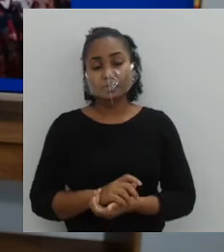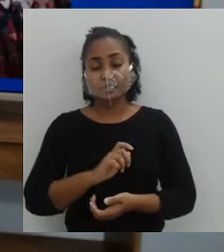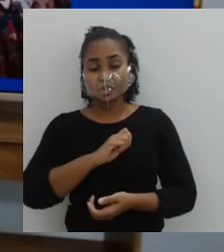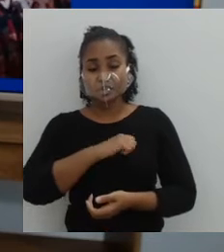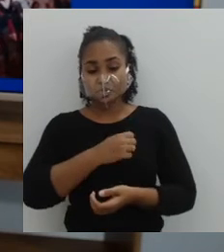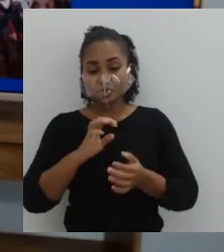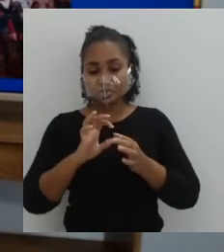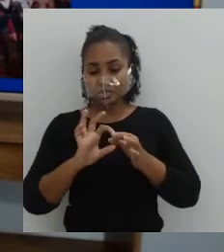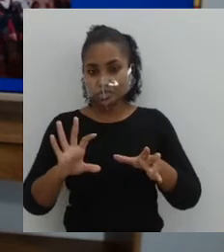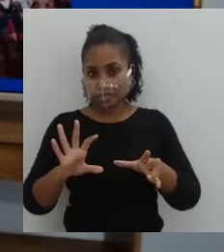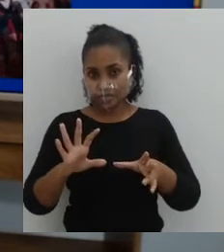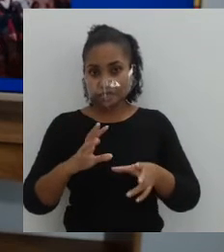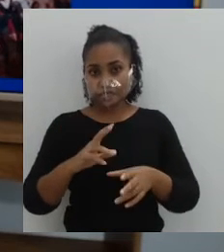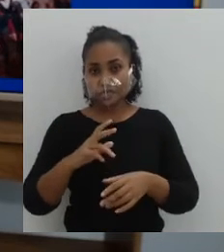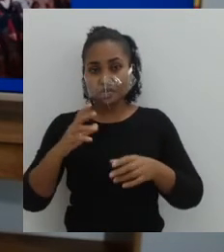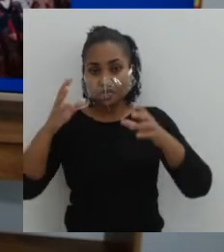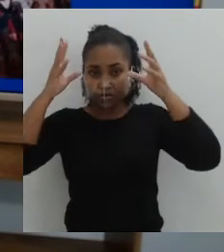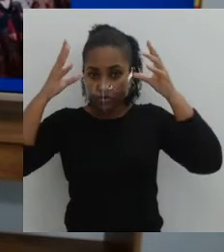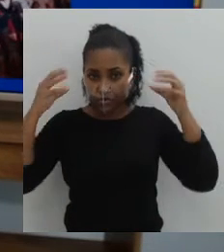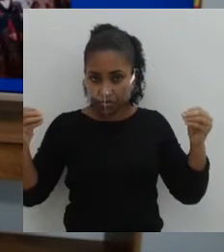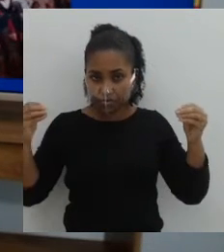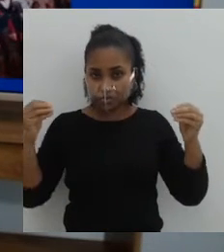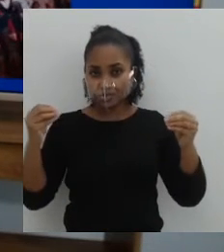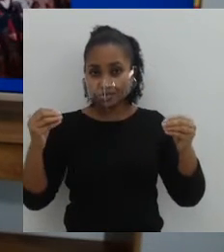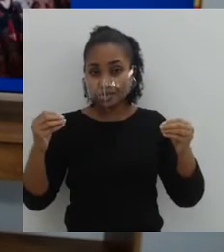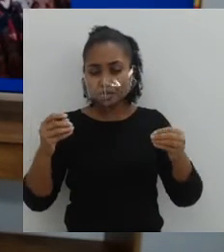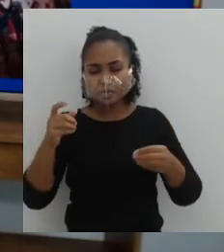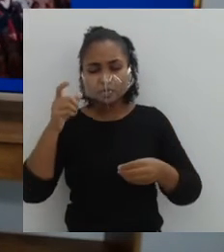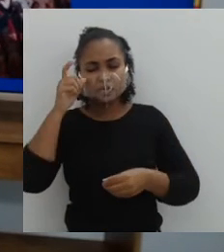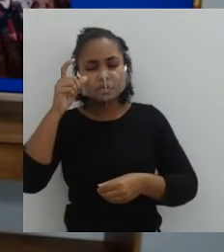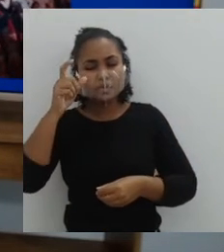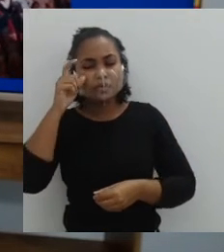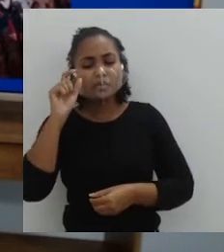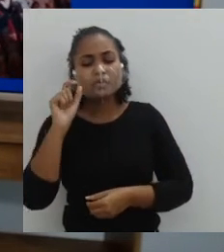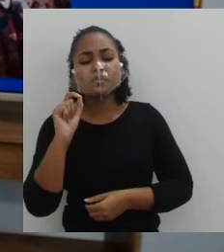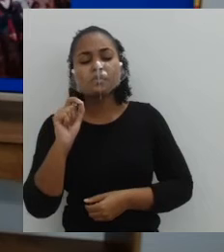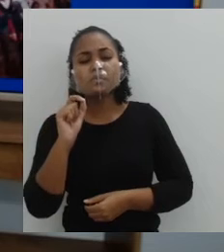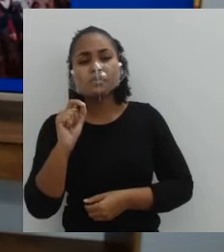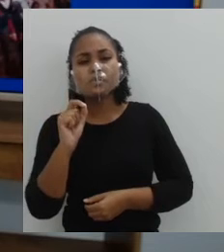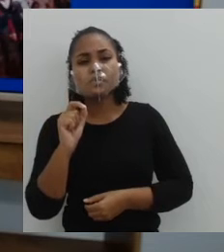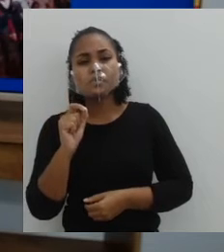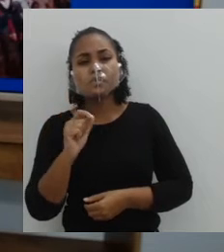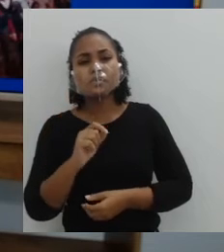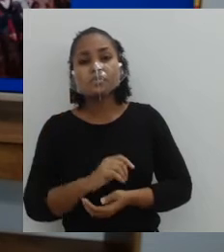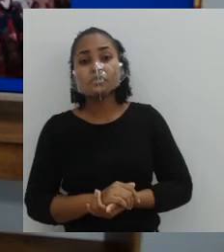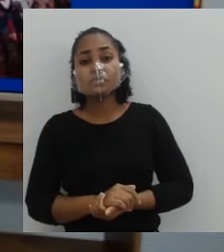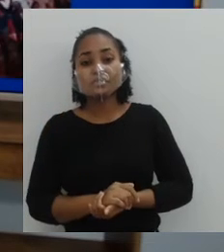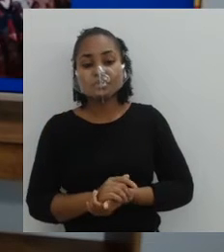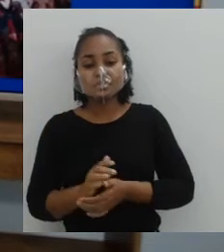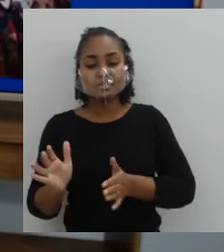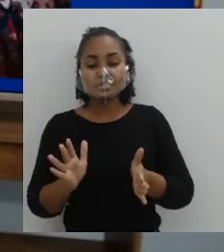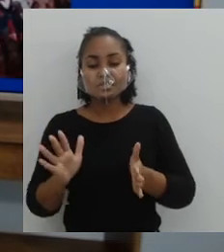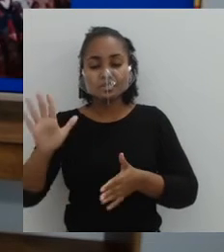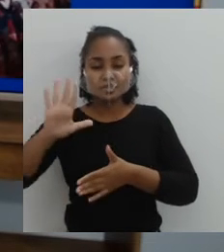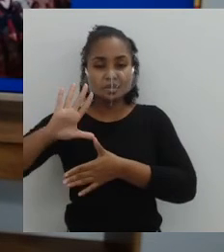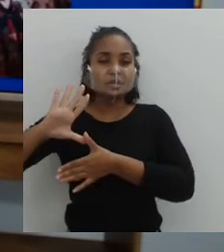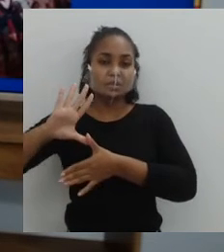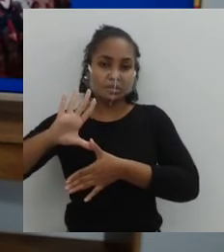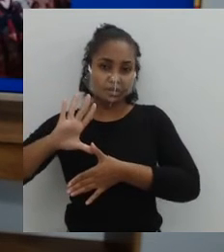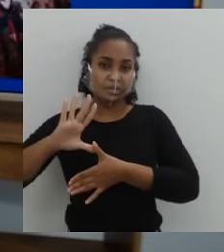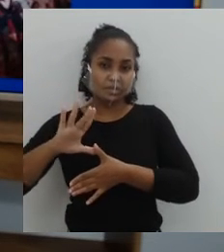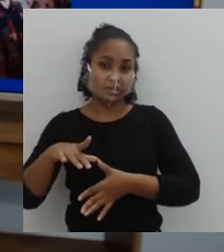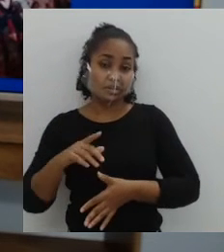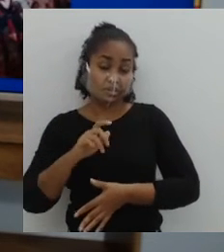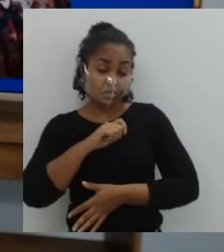Tornando-se independente da Espanha, a Holanda começa a ficar com olho no quê? No que tínhamos na América, no que os espanhóis tinham